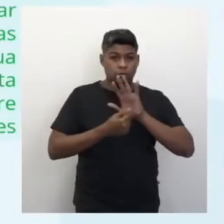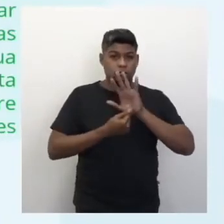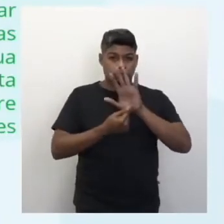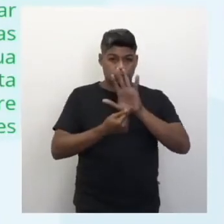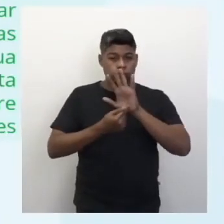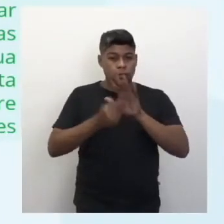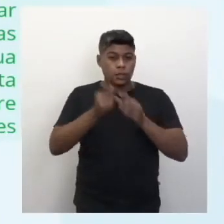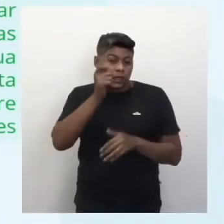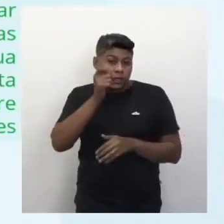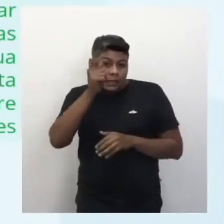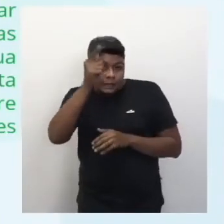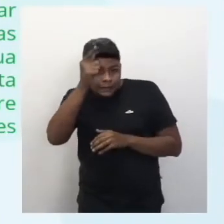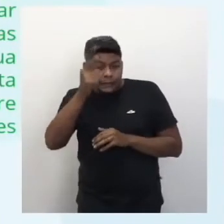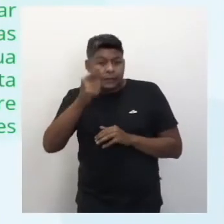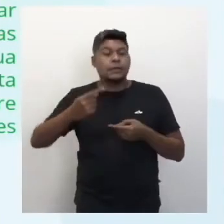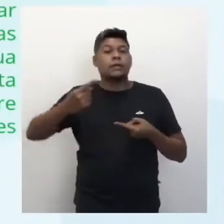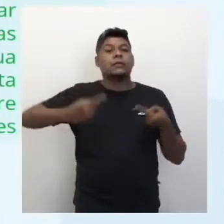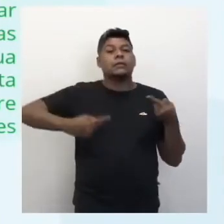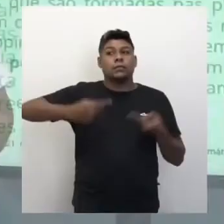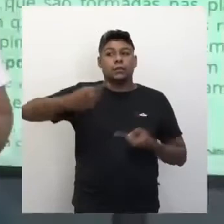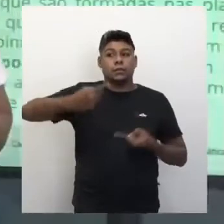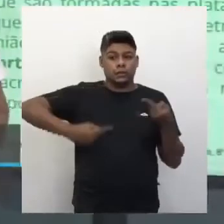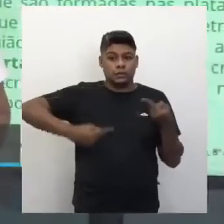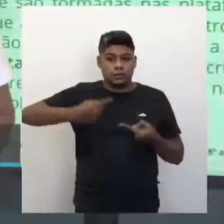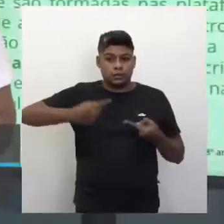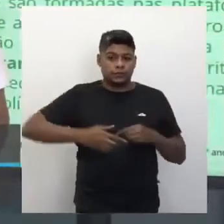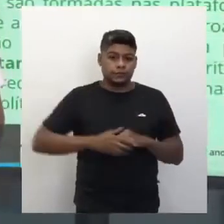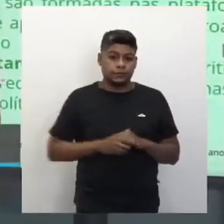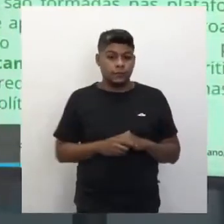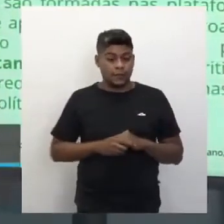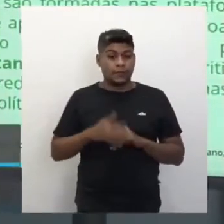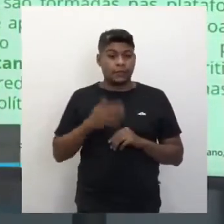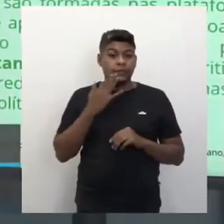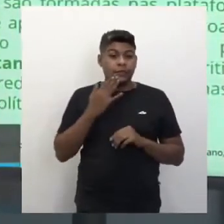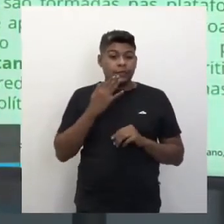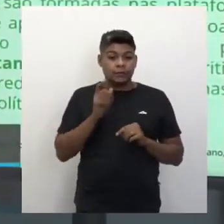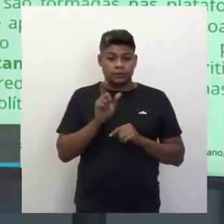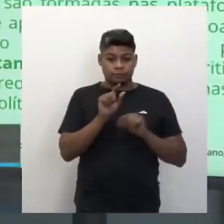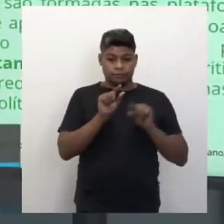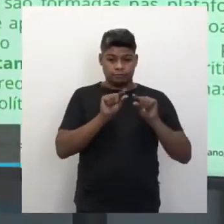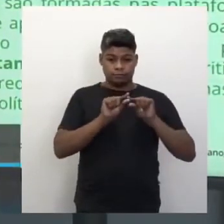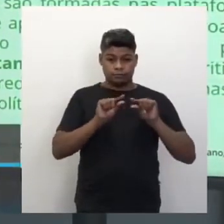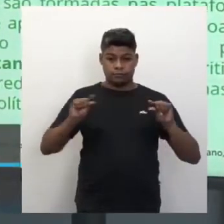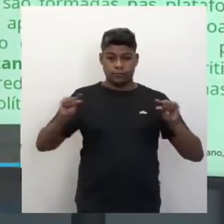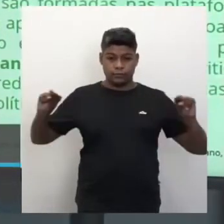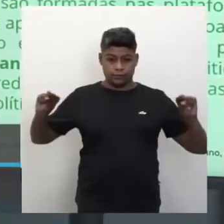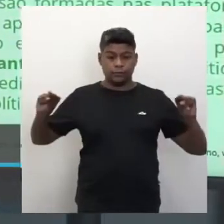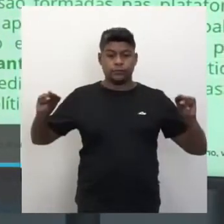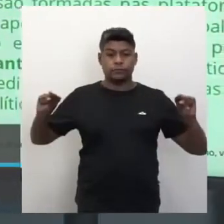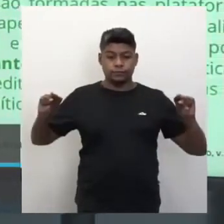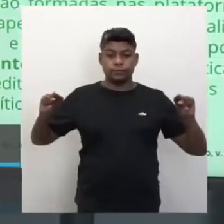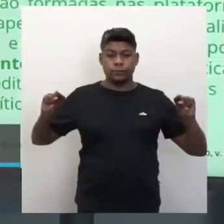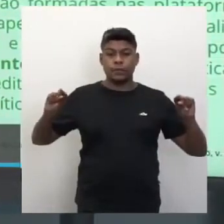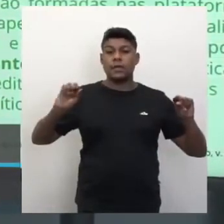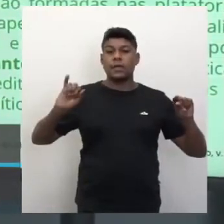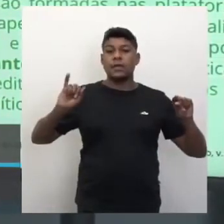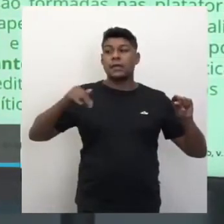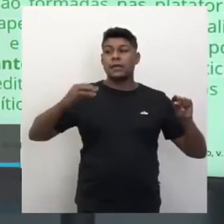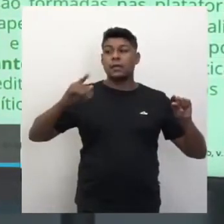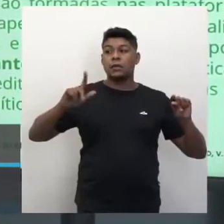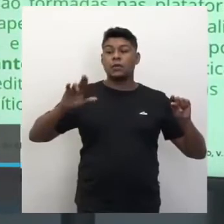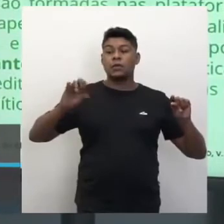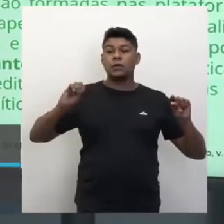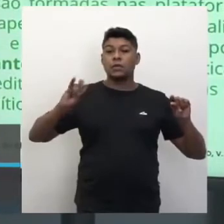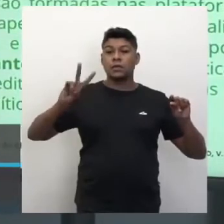posições ideológicas e políticas. Então, eu grifei para vocês aí, inclusive, então ele está falando, olha, inclusive, tenta